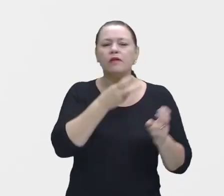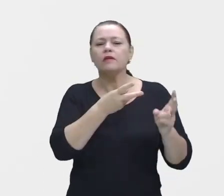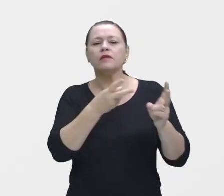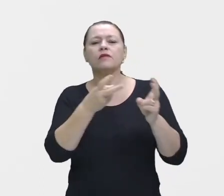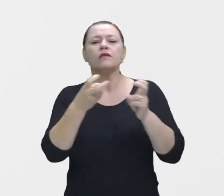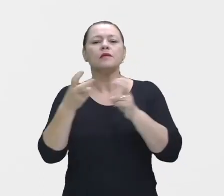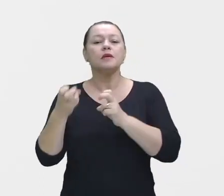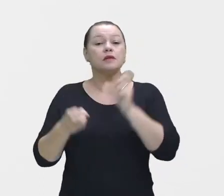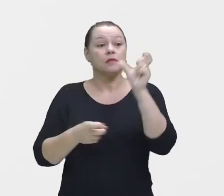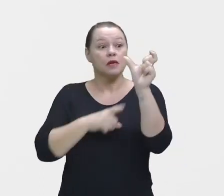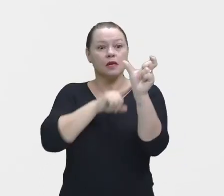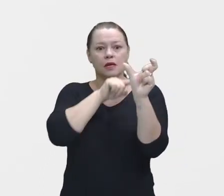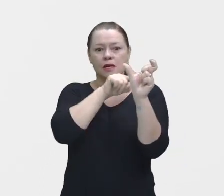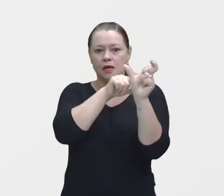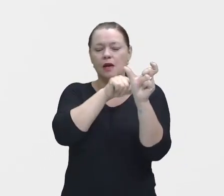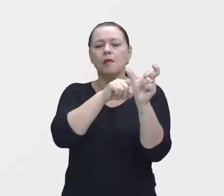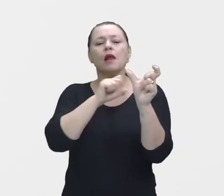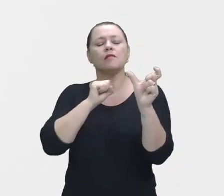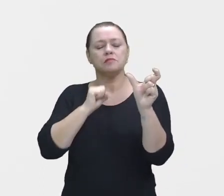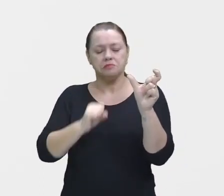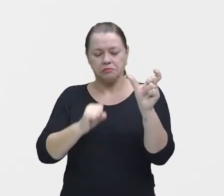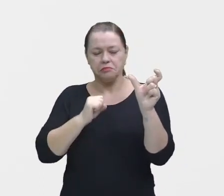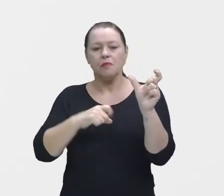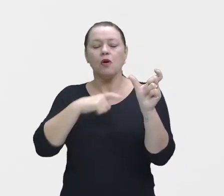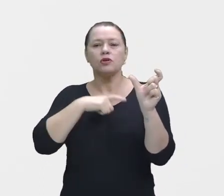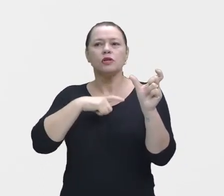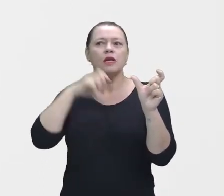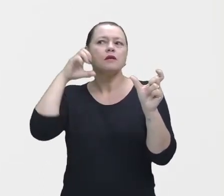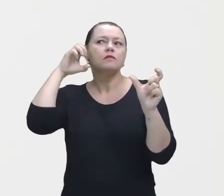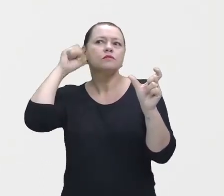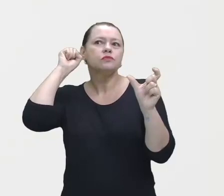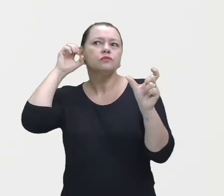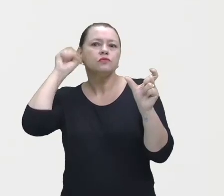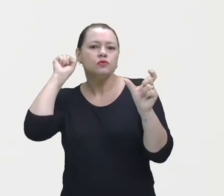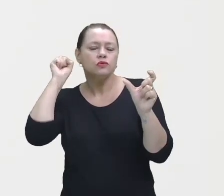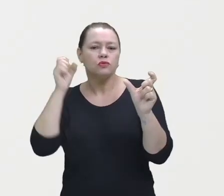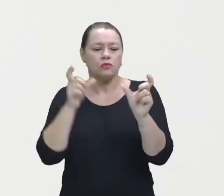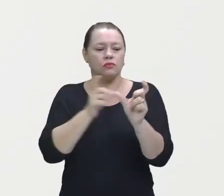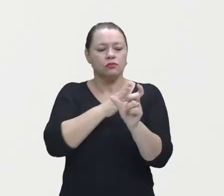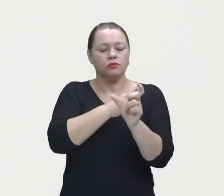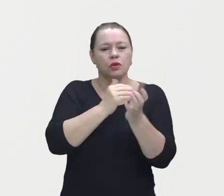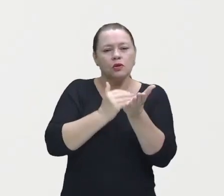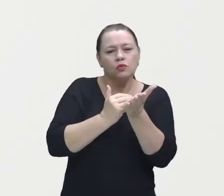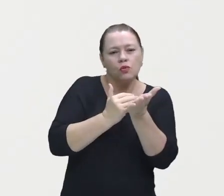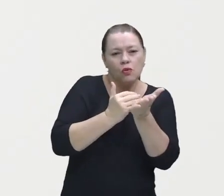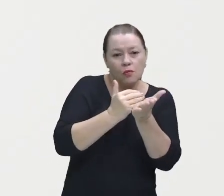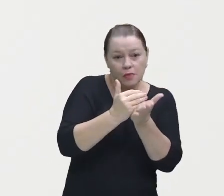palavra, ela pode ter o mesmo som no início,